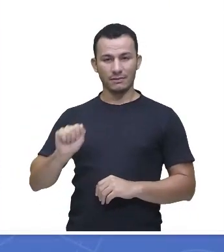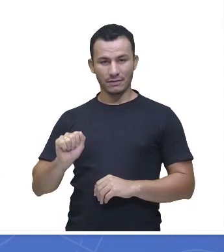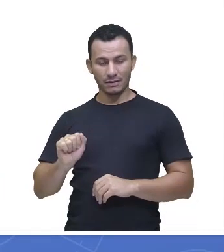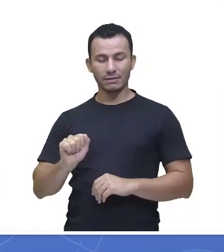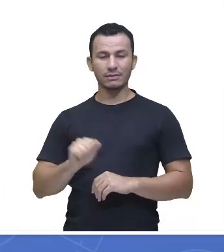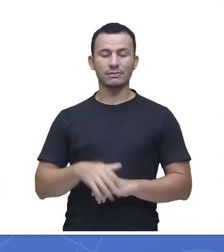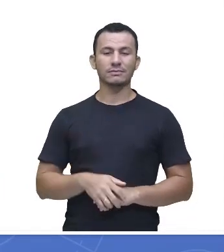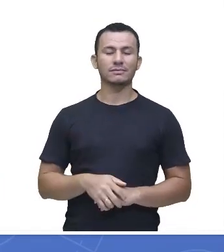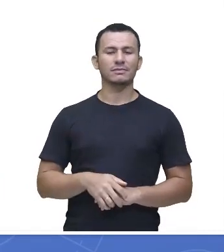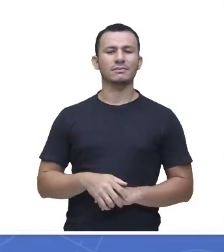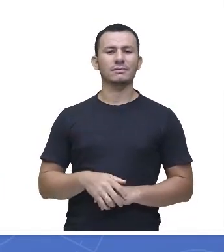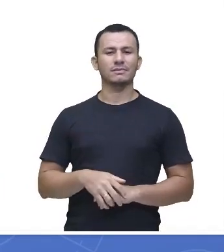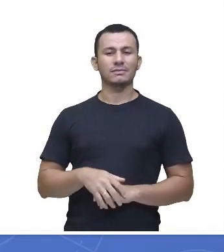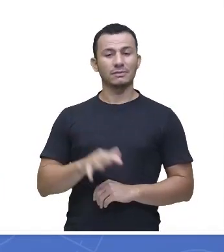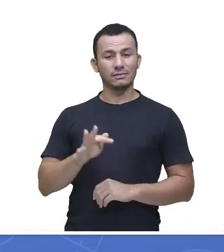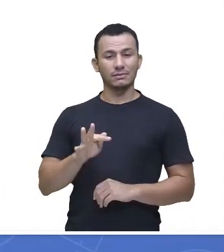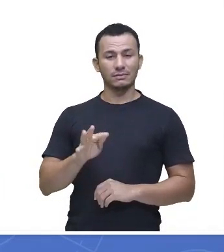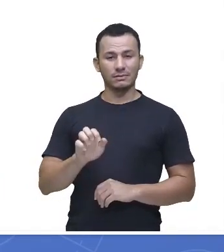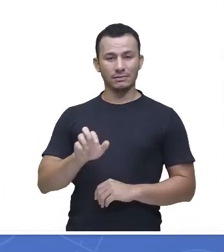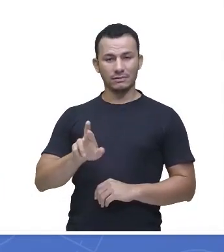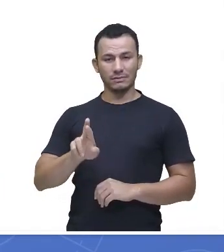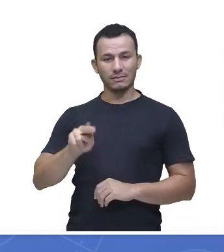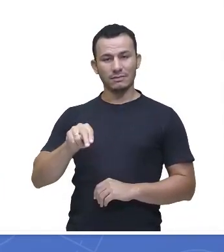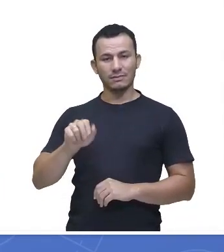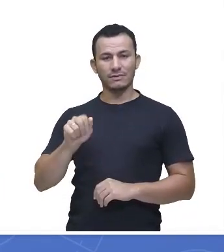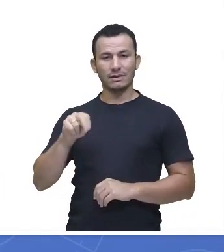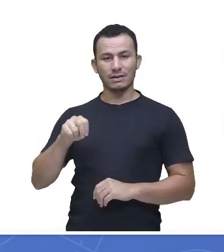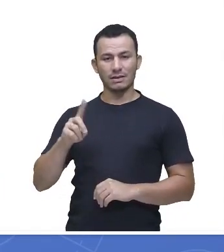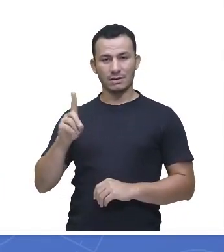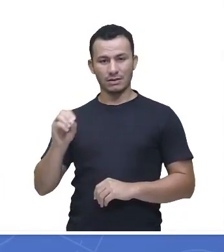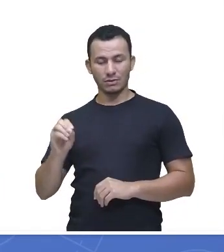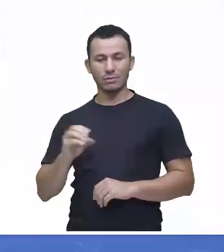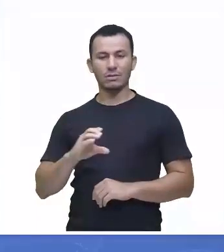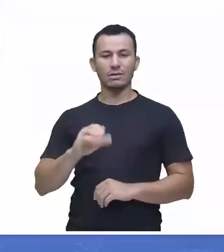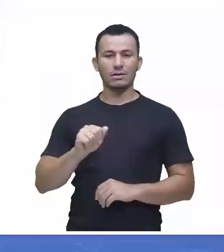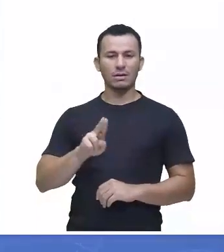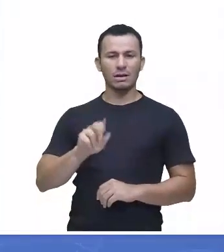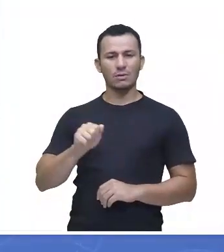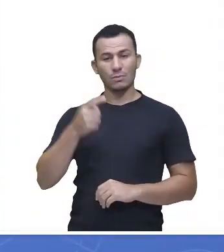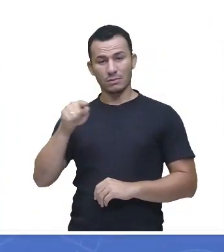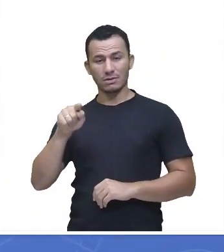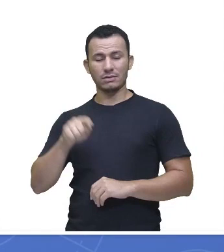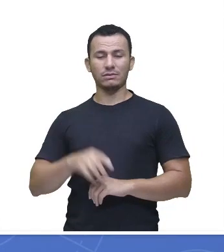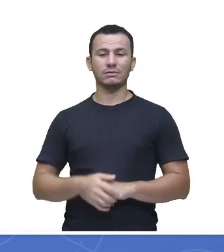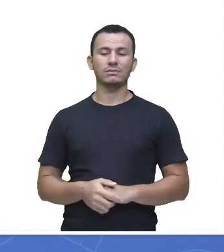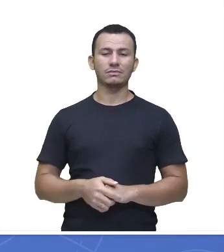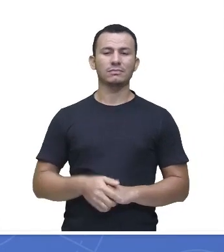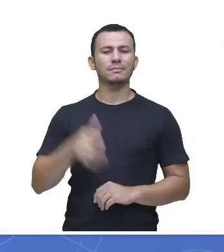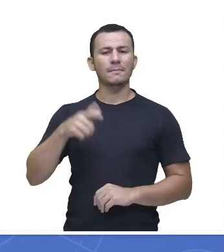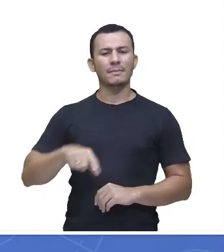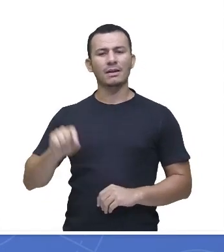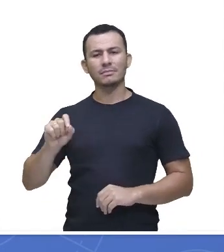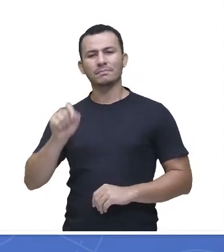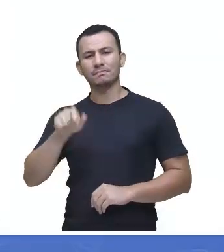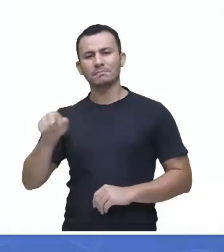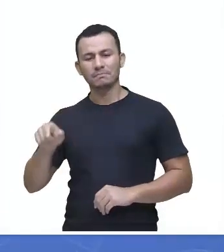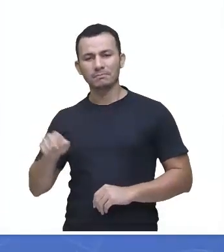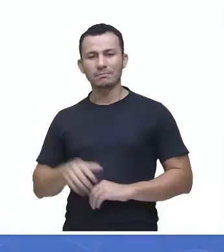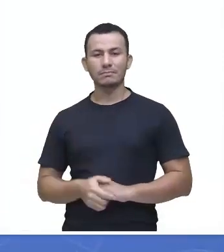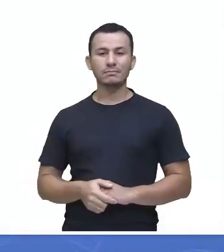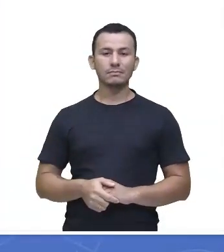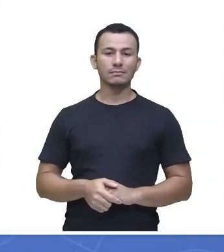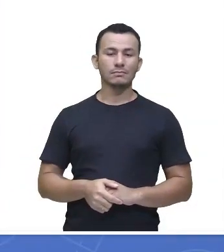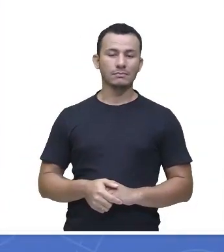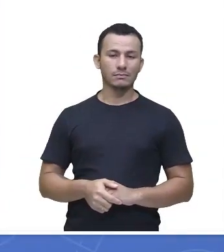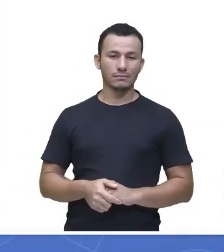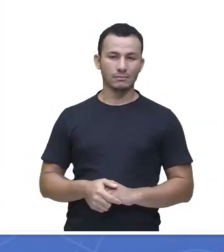nós temos outros, Fernando, Cauã Victor, eu acho. Deixa eu ver quem mais.